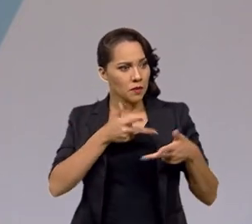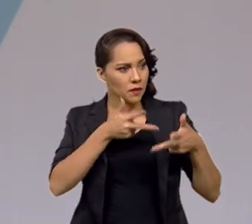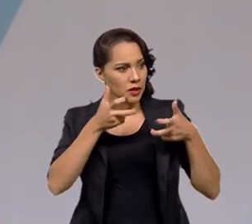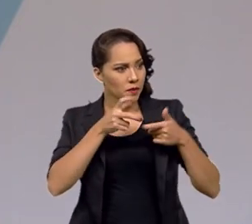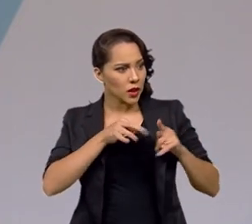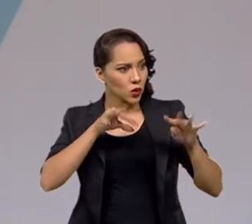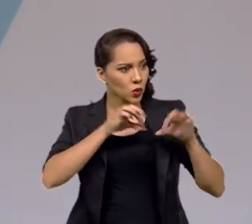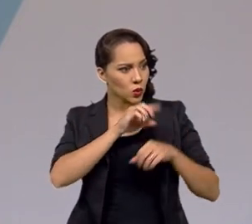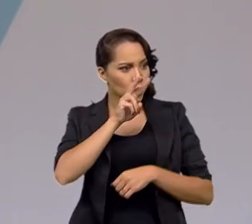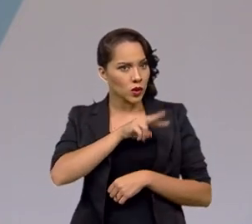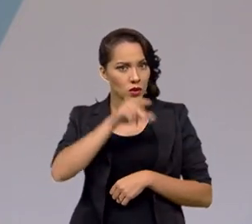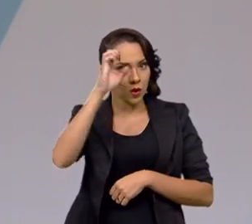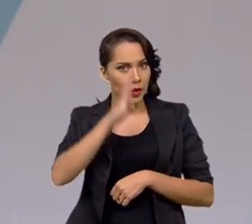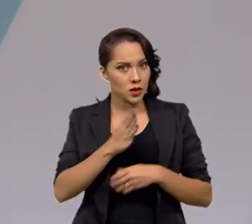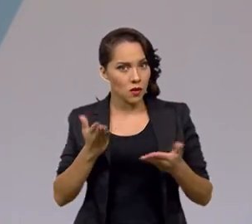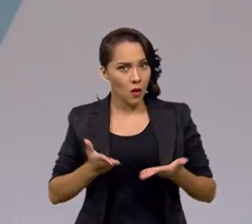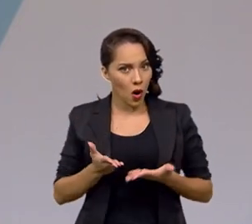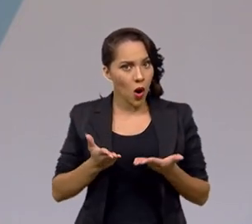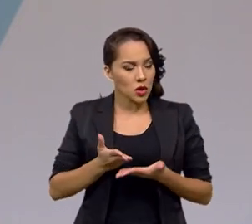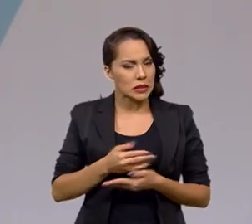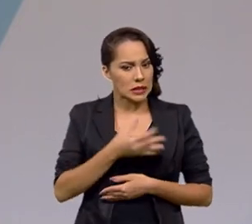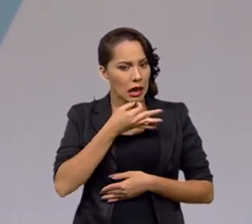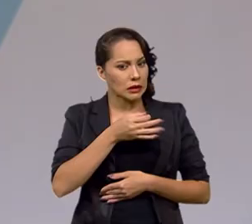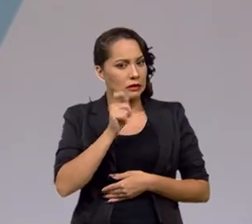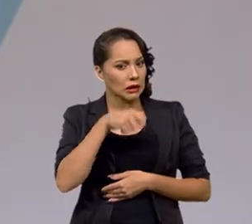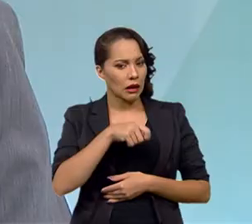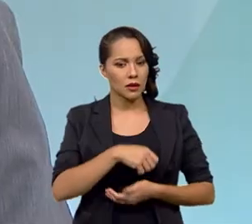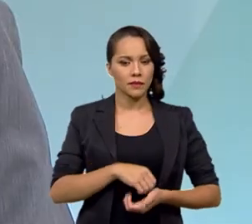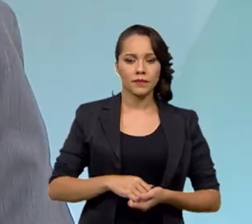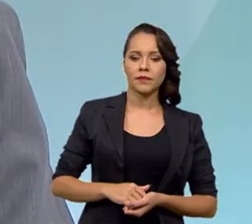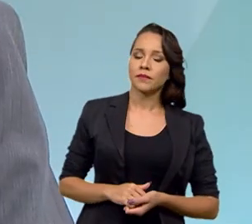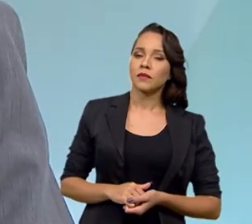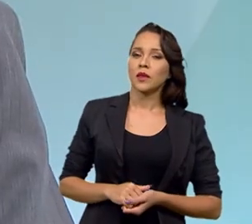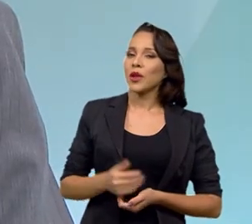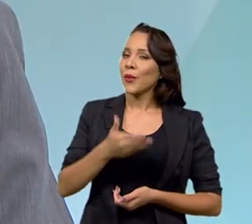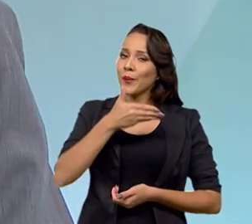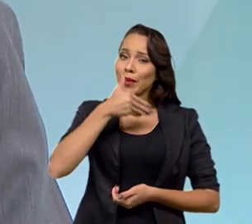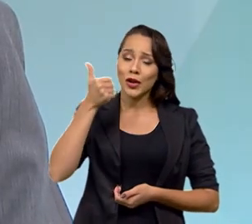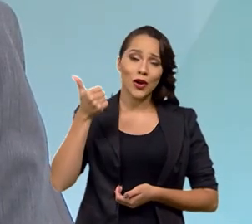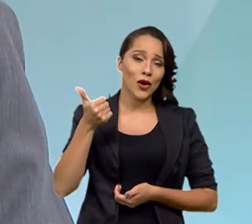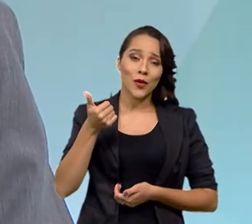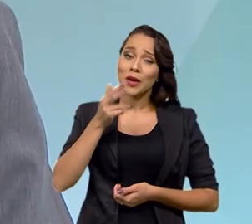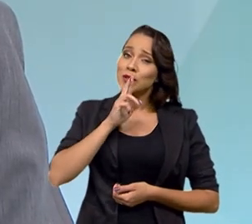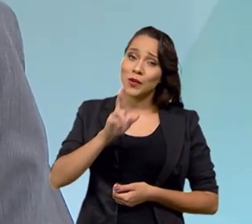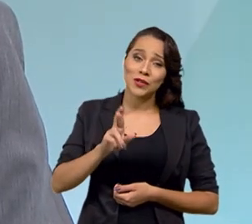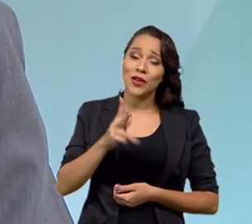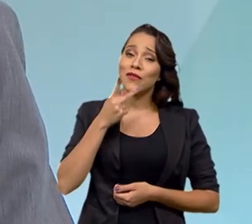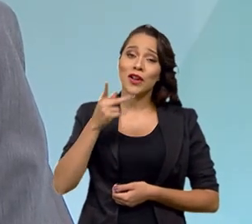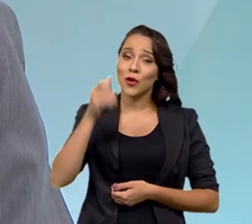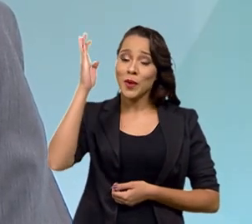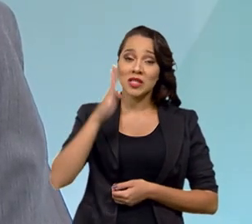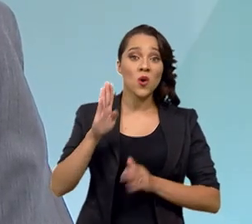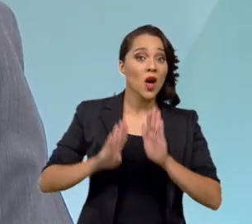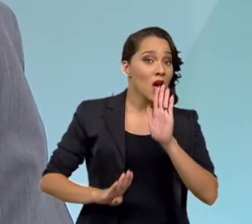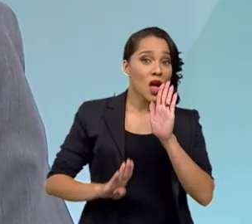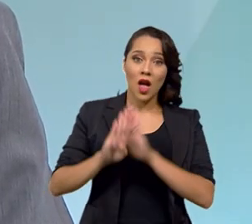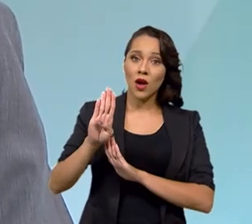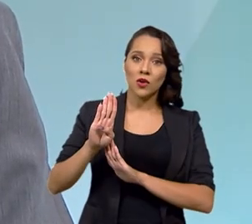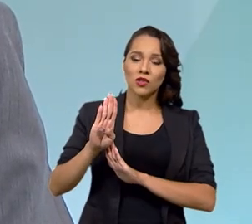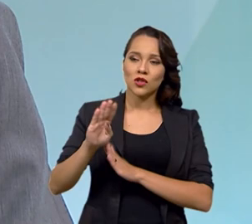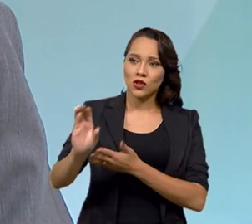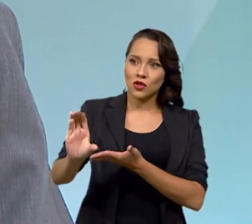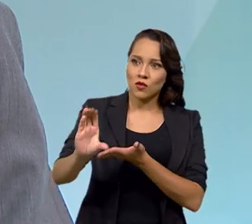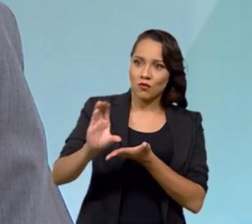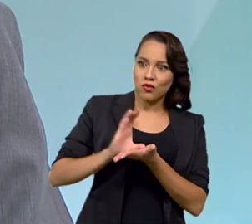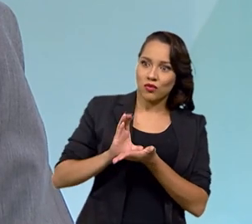visualizar tudo isso no Brasil hoje você considera essa que a melhor maneira de responder é dizer que o Brasil bateu o recorde no